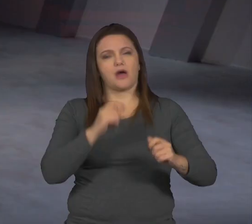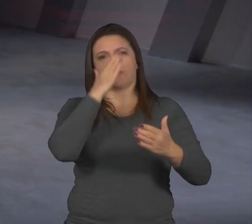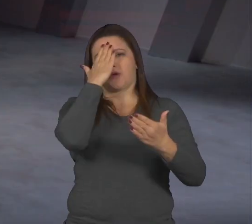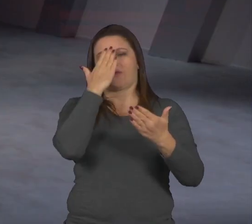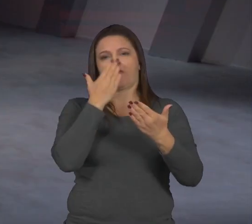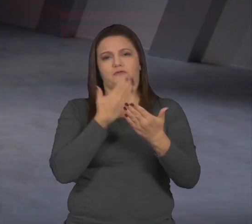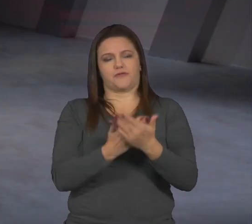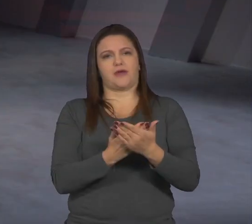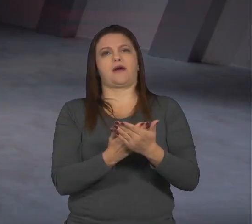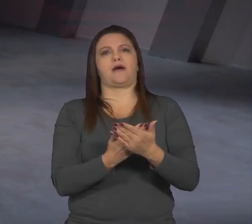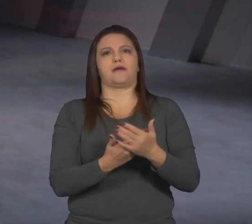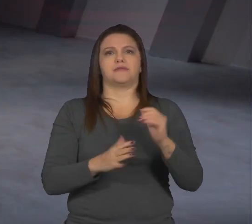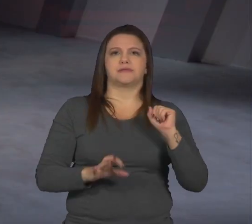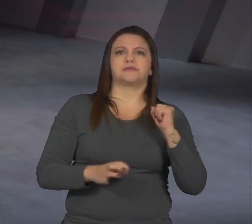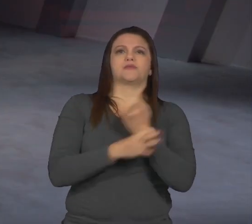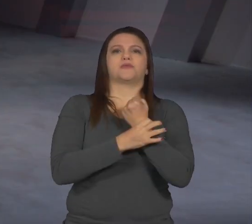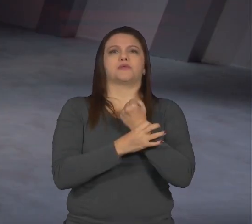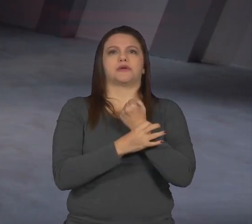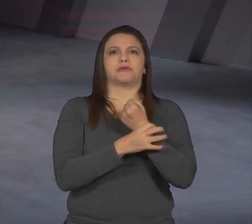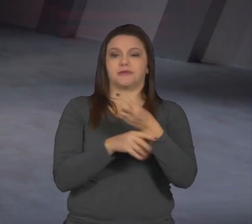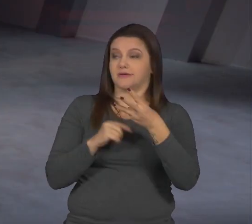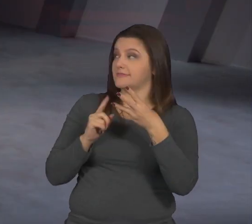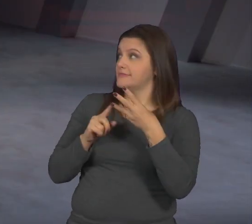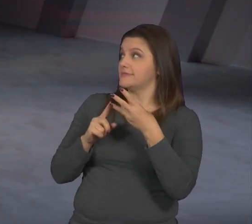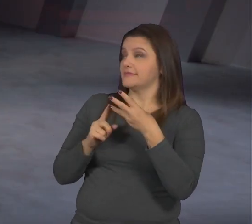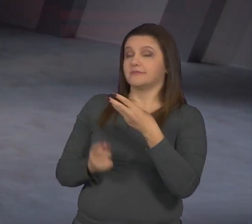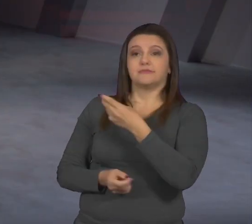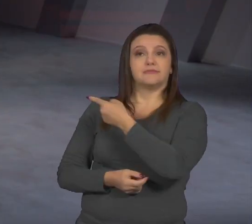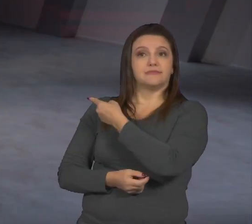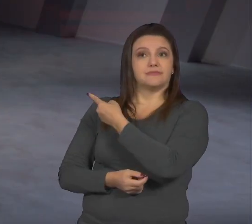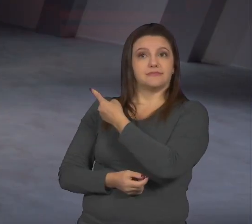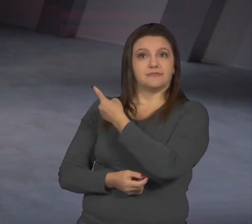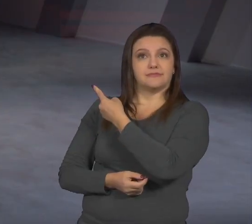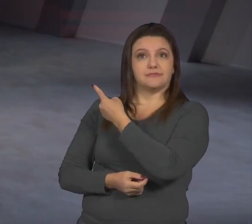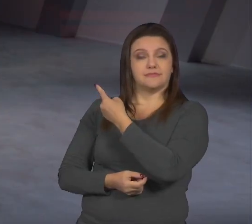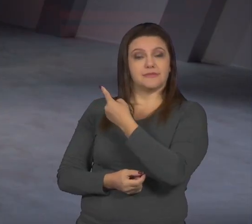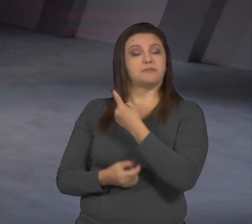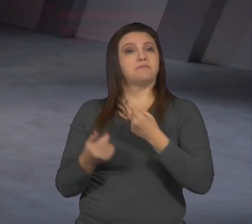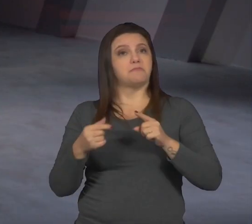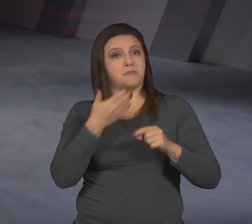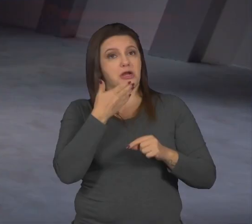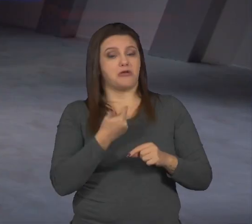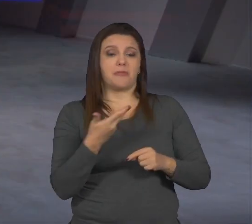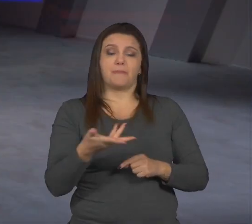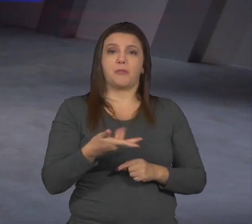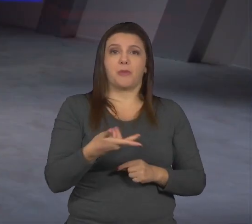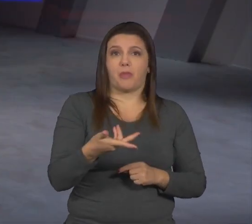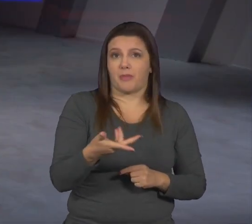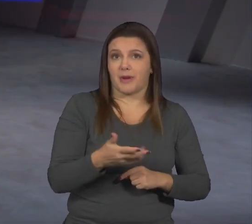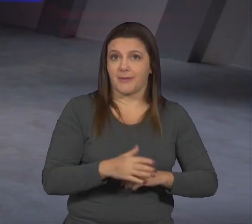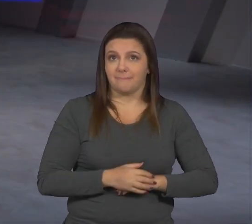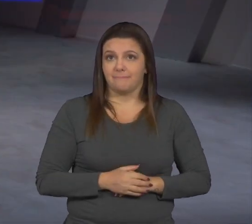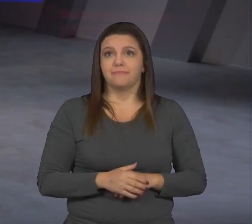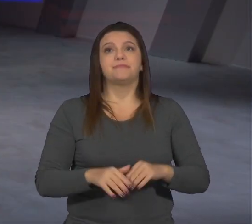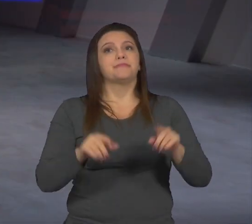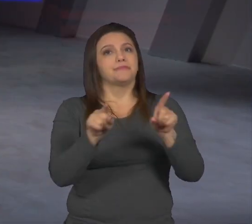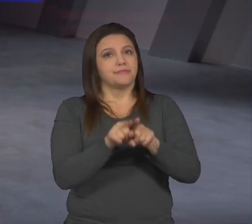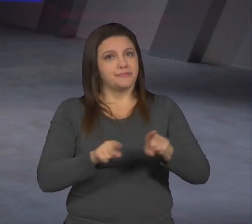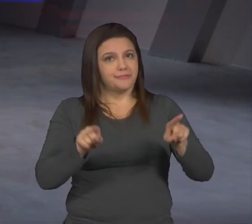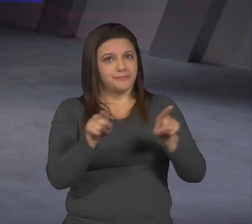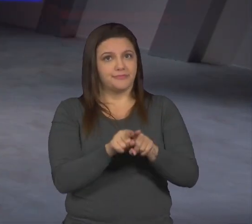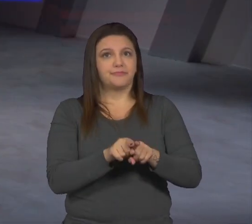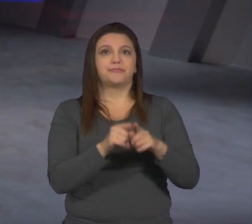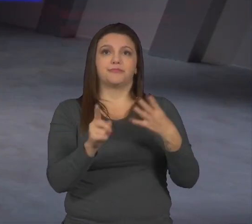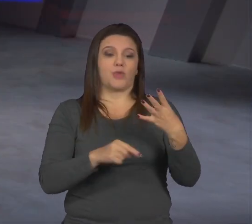confiabilidade, maior segurança, melhor desempenho do software. E, né, repetindo aqui,